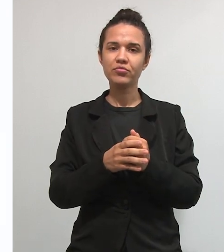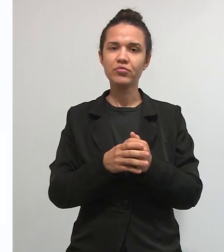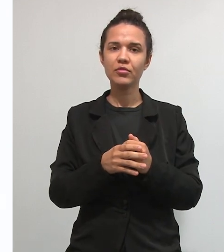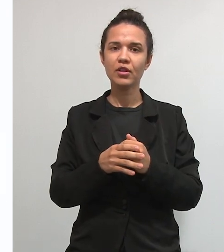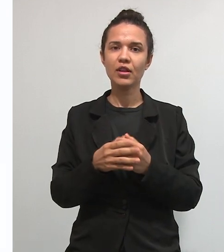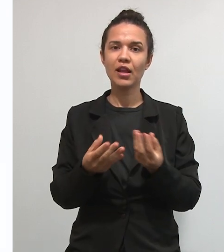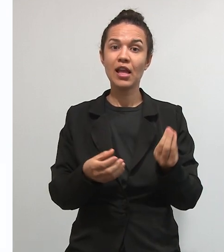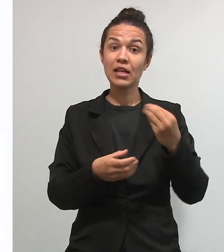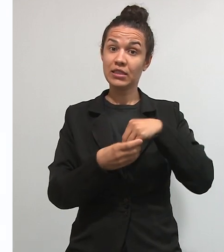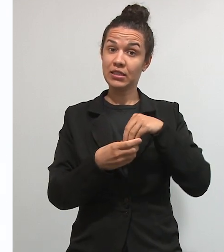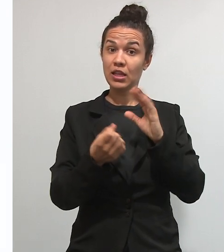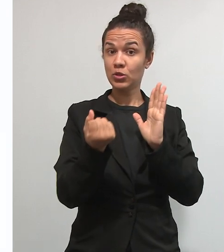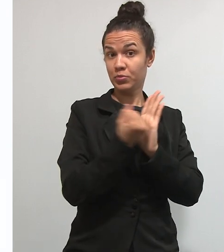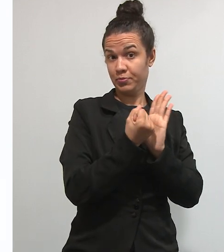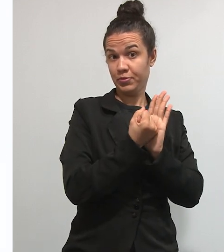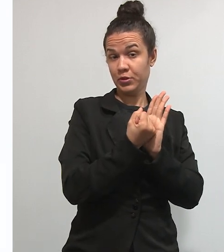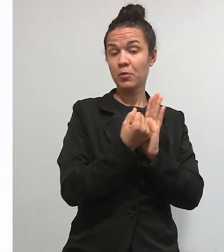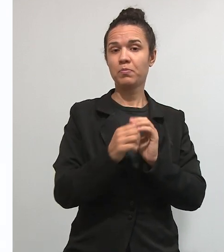aqui patrimonial.